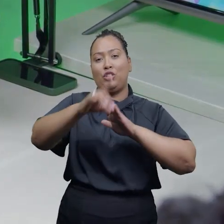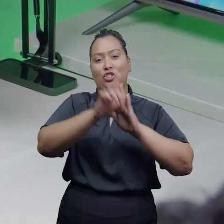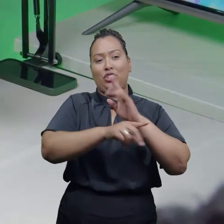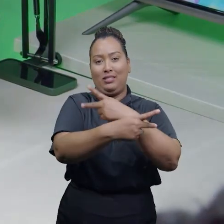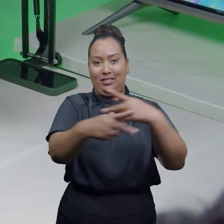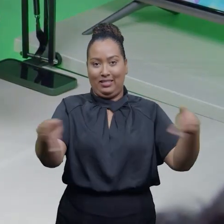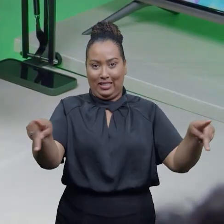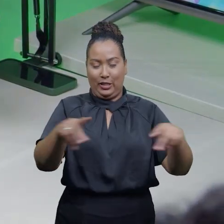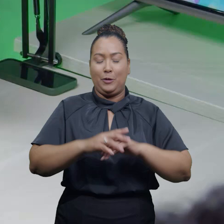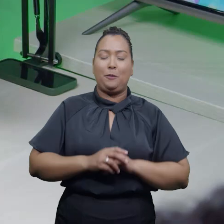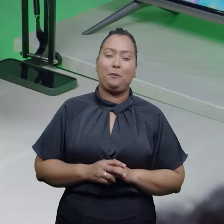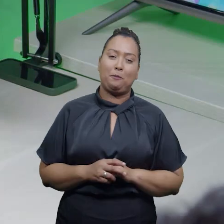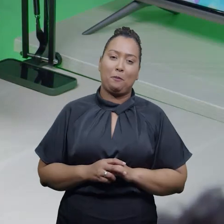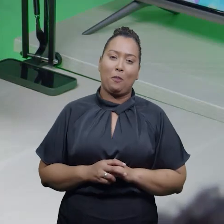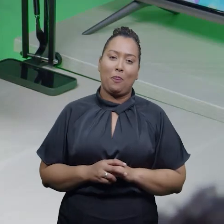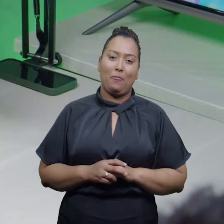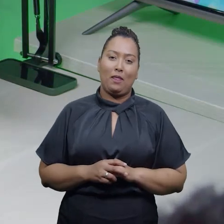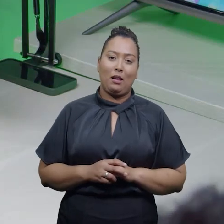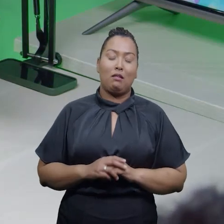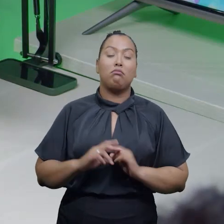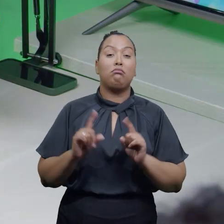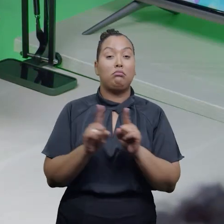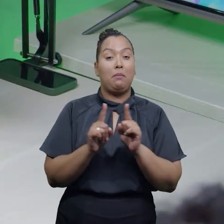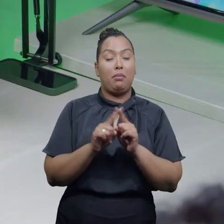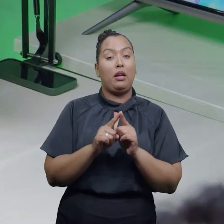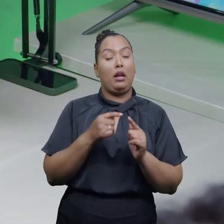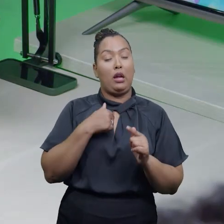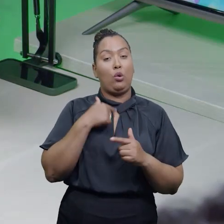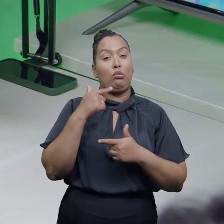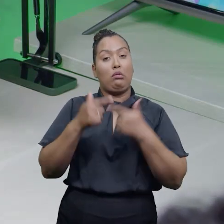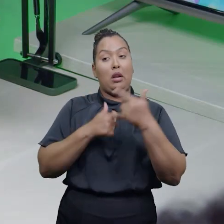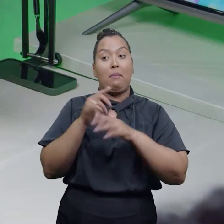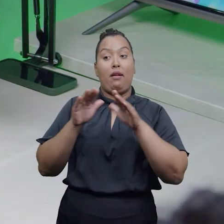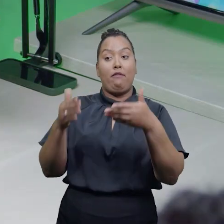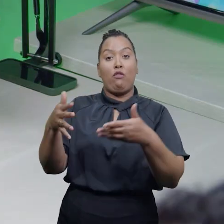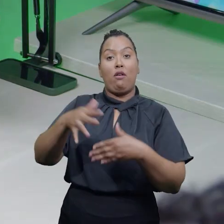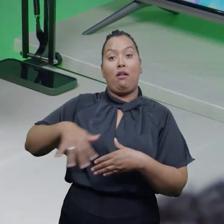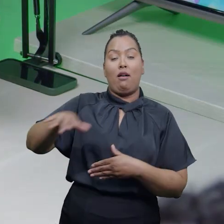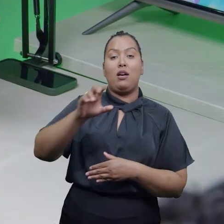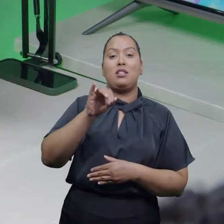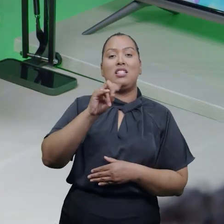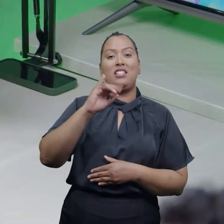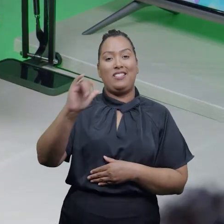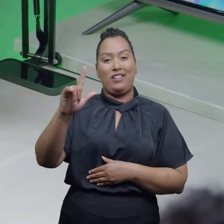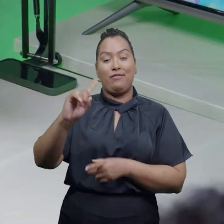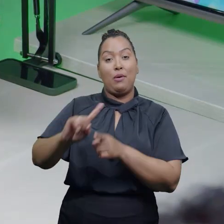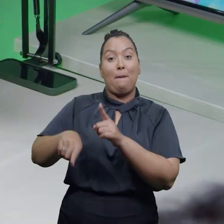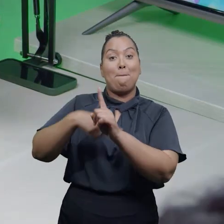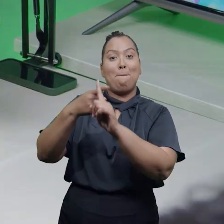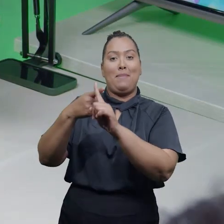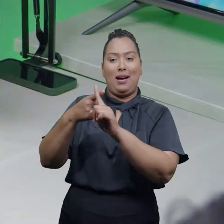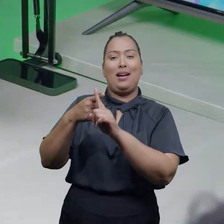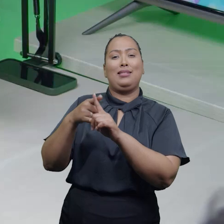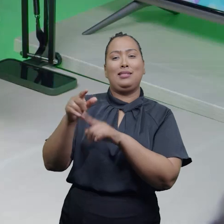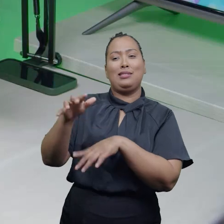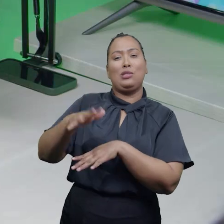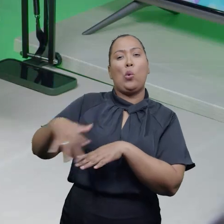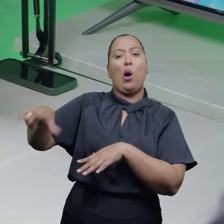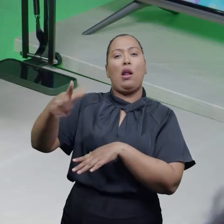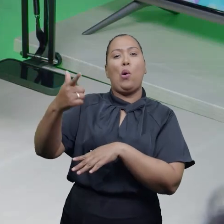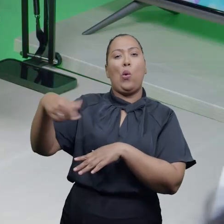da população em situação de rua. E também tenho atribuição na área civil e de saúde lá em